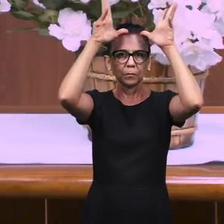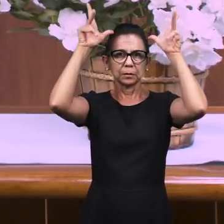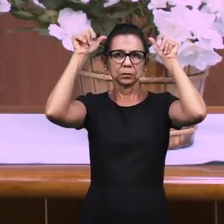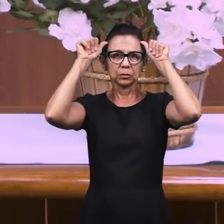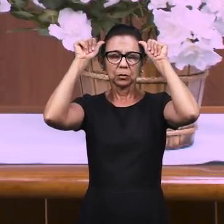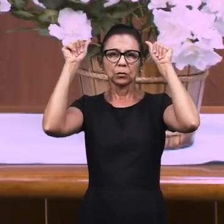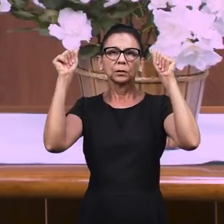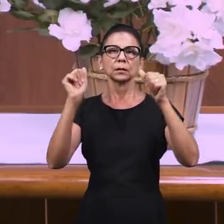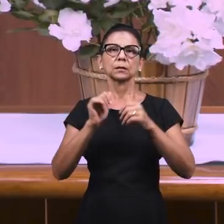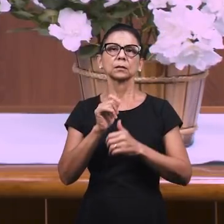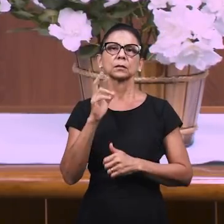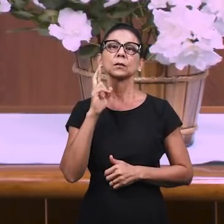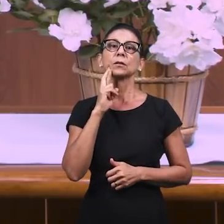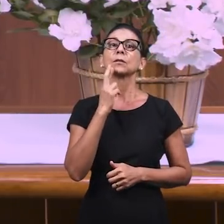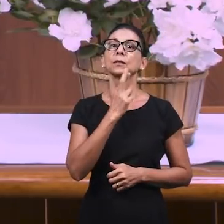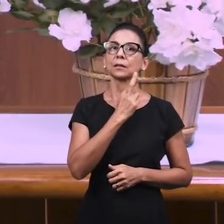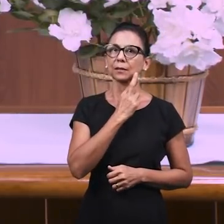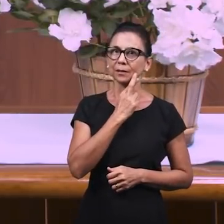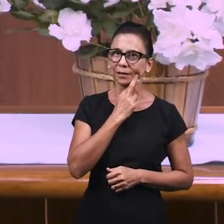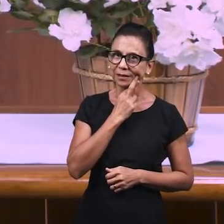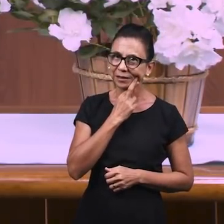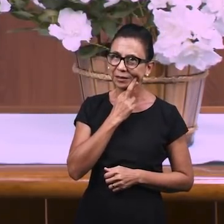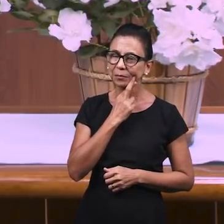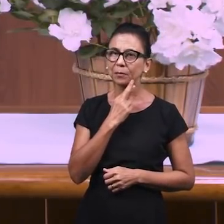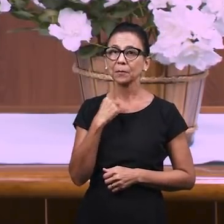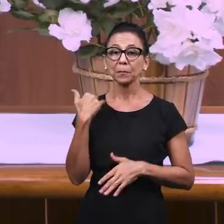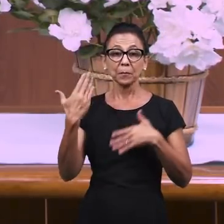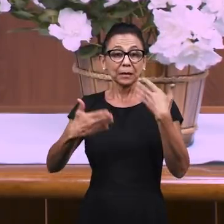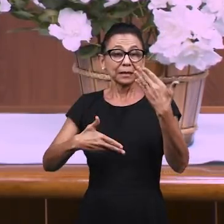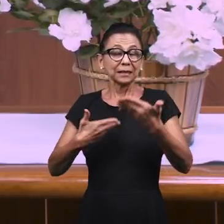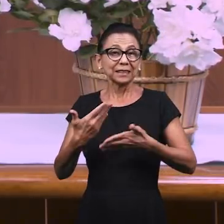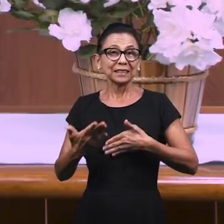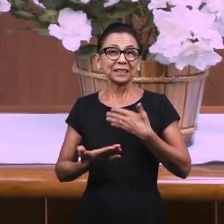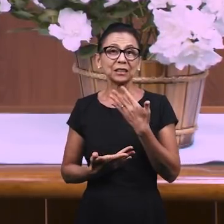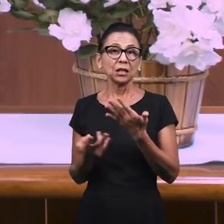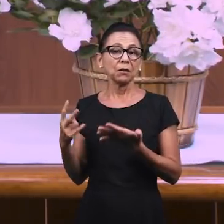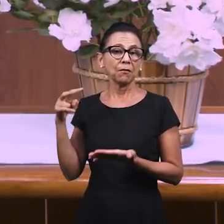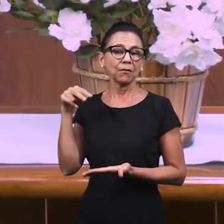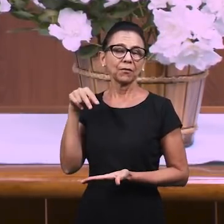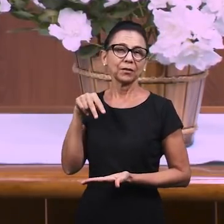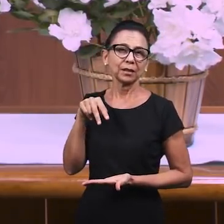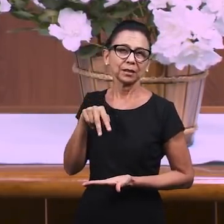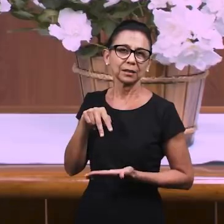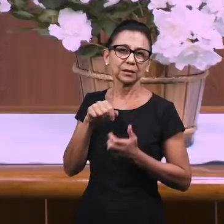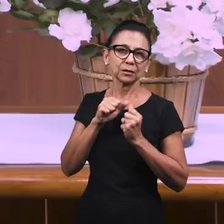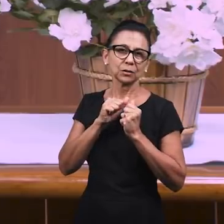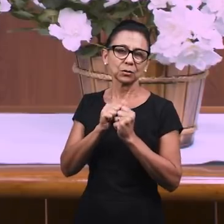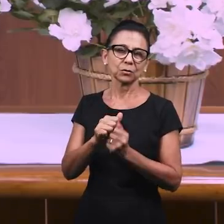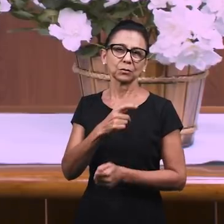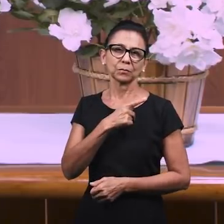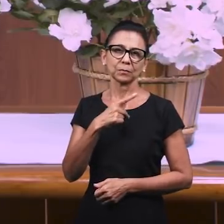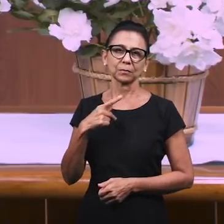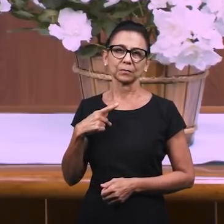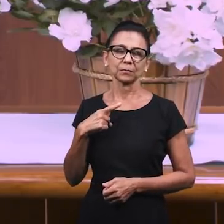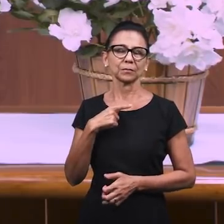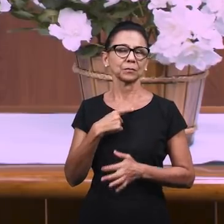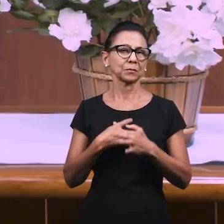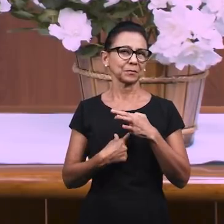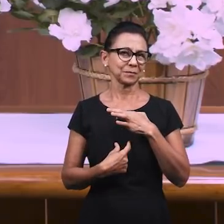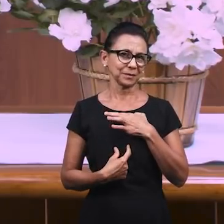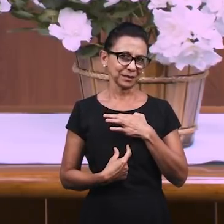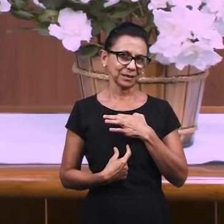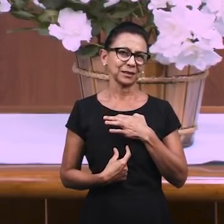do Amazonas, de Roraima. Dizer que é uma alegria estar aqui convosco e com todos os